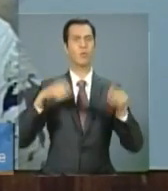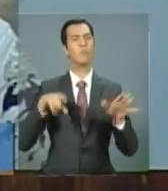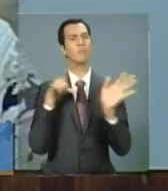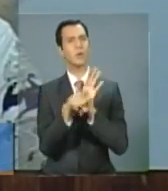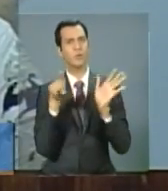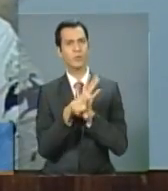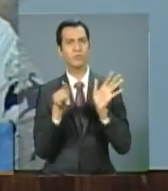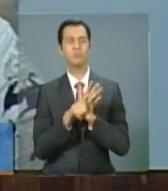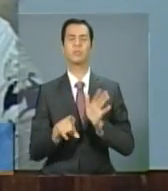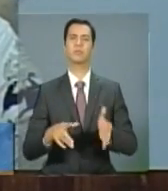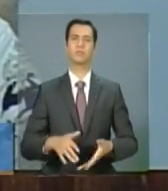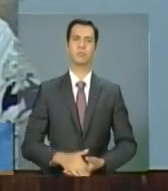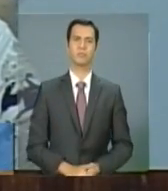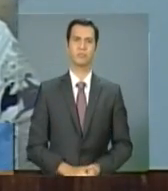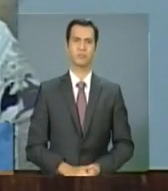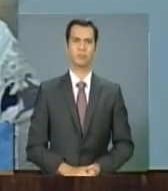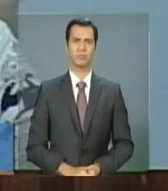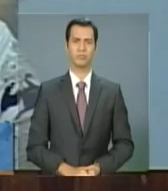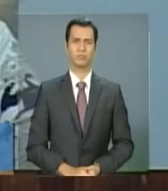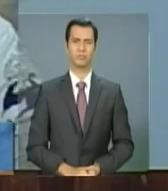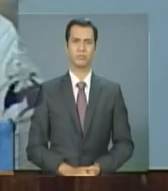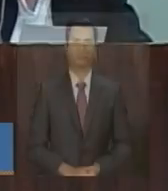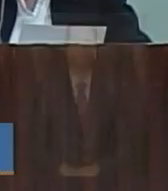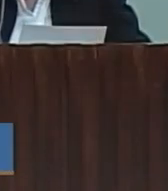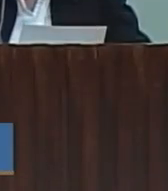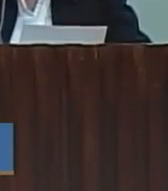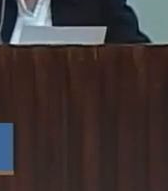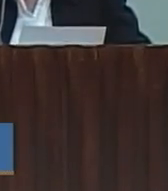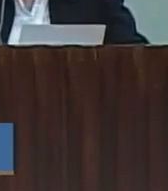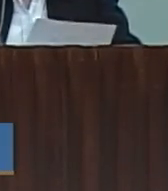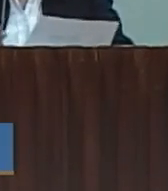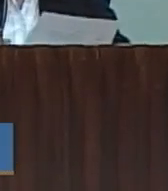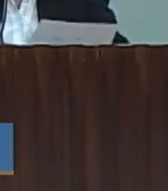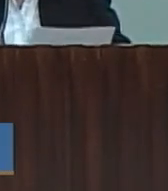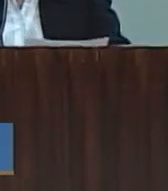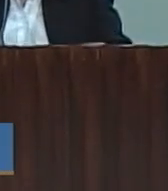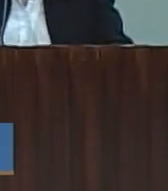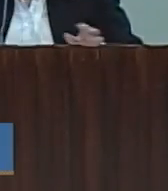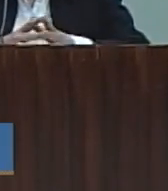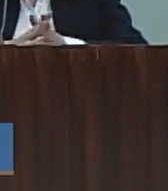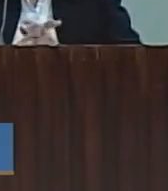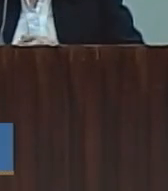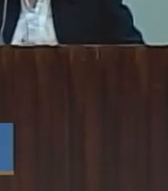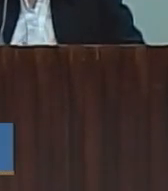Caiu. Alô? Não. Caiu o áudio? Não.